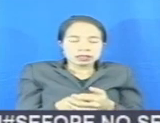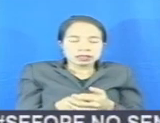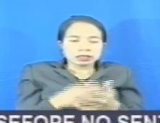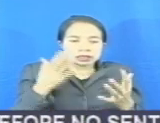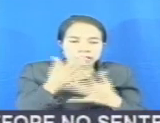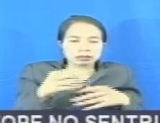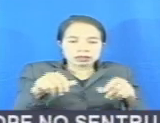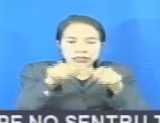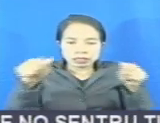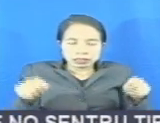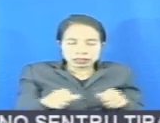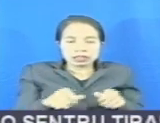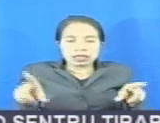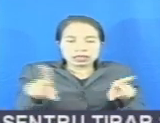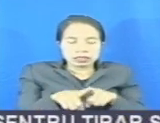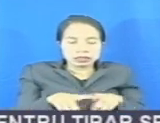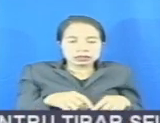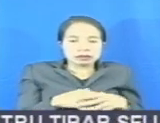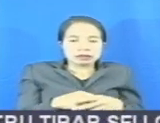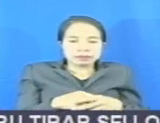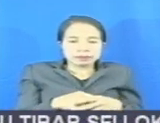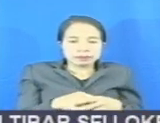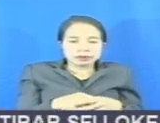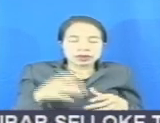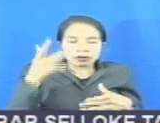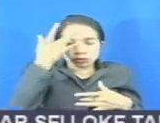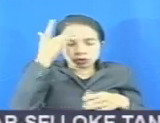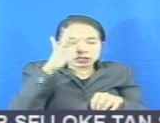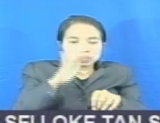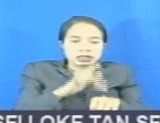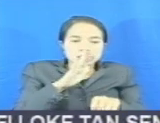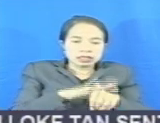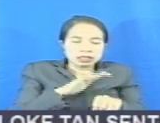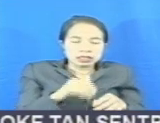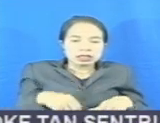bot ni aldeia e hanesanemos ba dengue ita fo